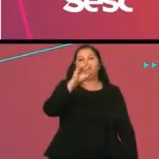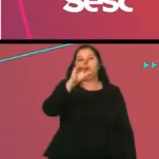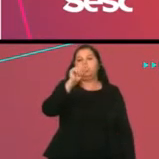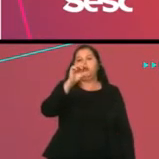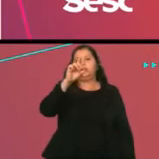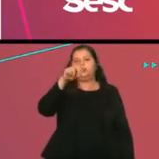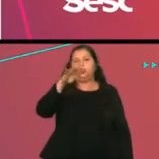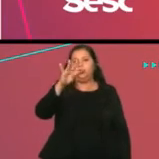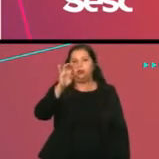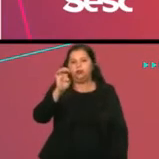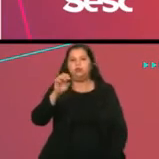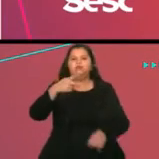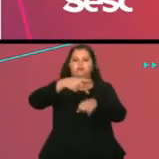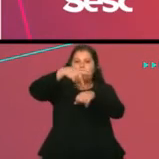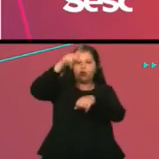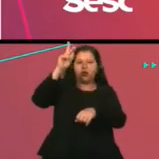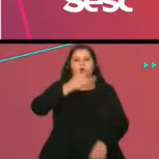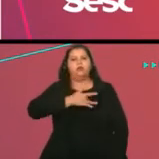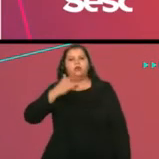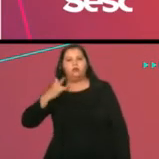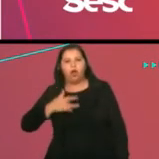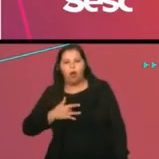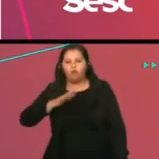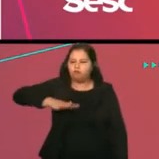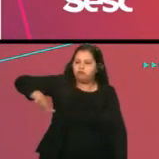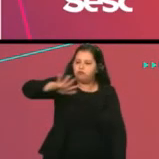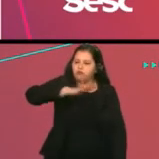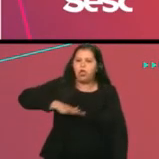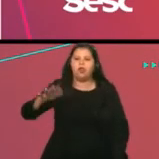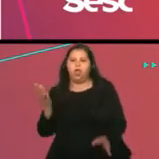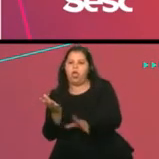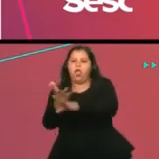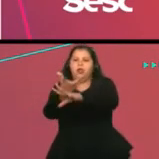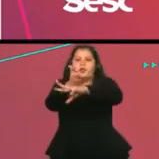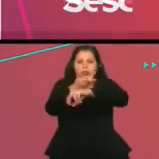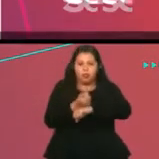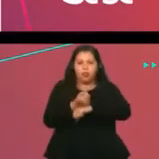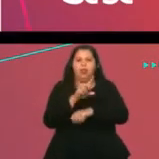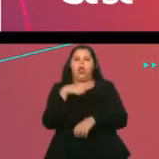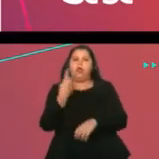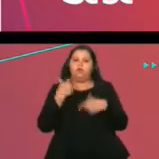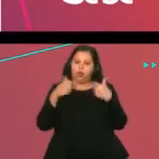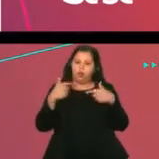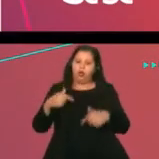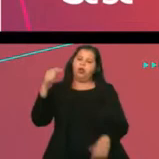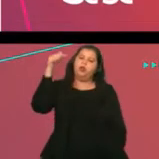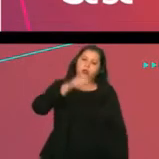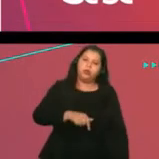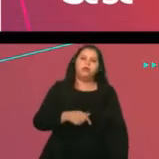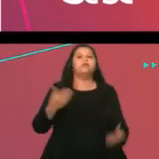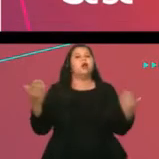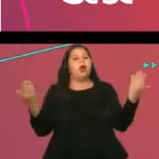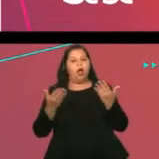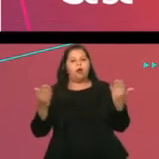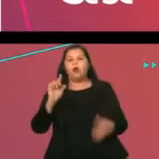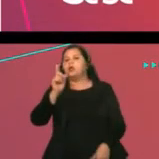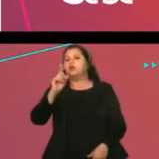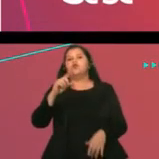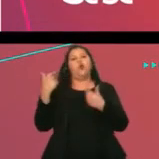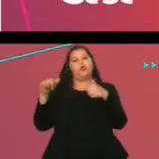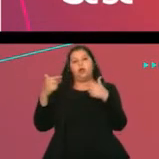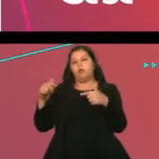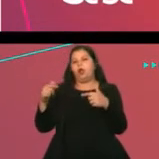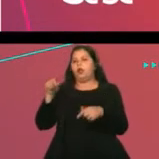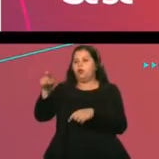graduação e saúde ambiente que a interdisciplinar nessas duas elas vão estar trabalhando aqui atualmente eu não tô mais trabalhando